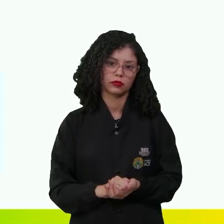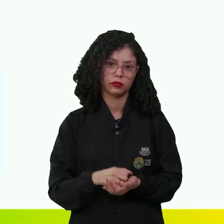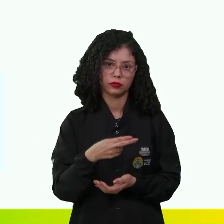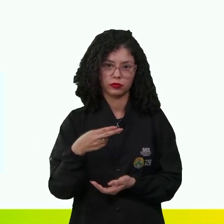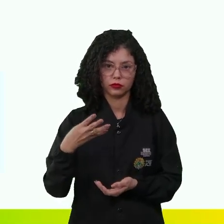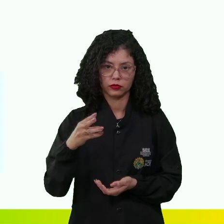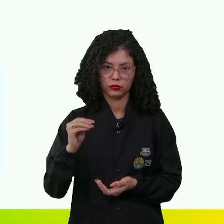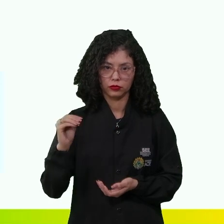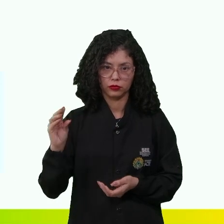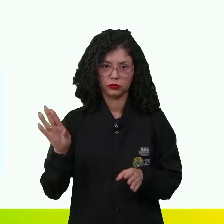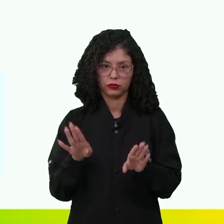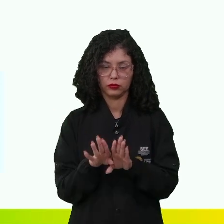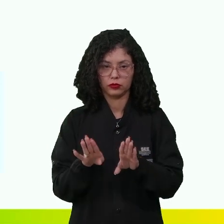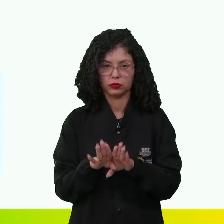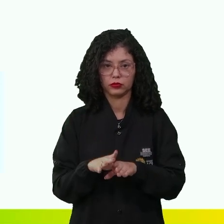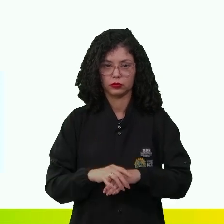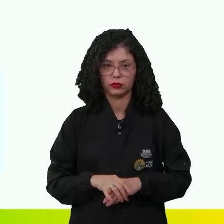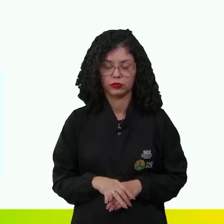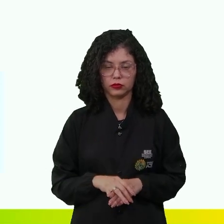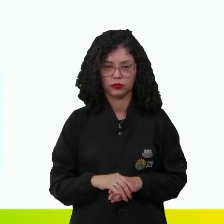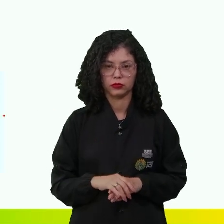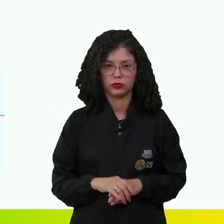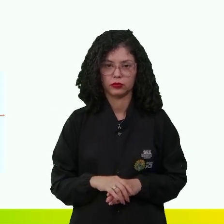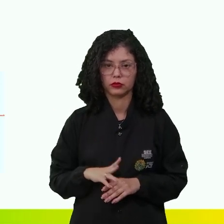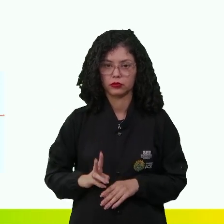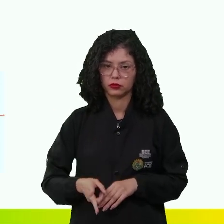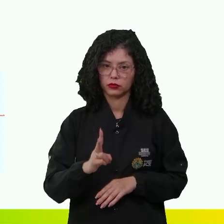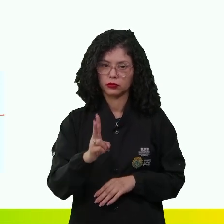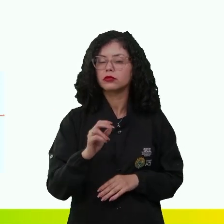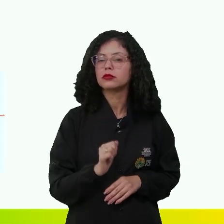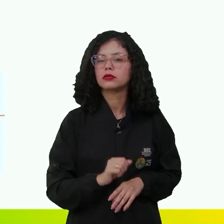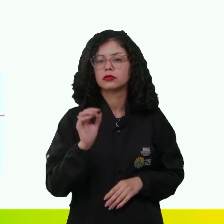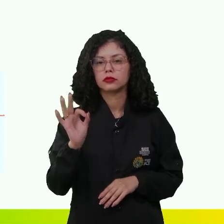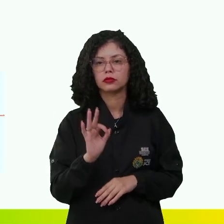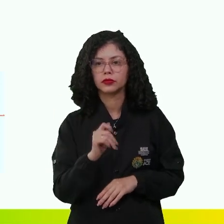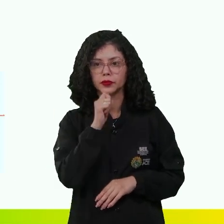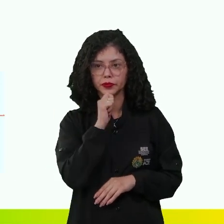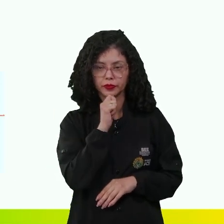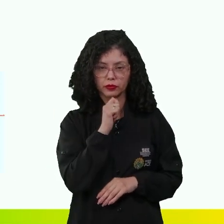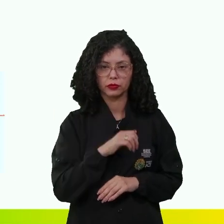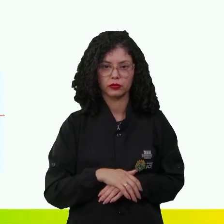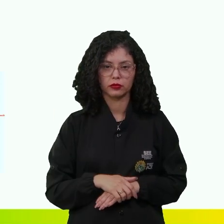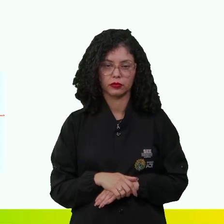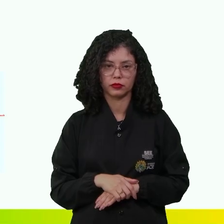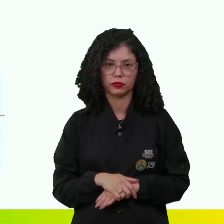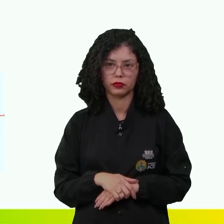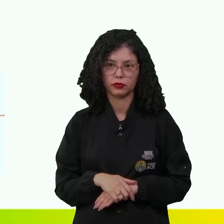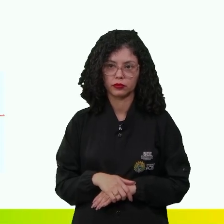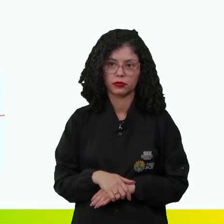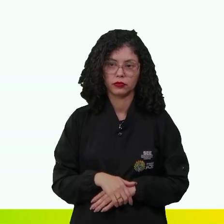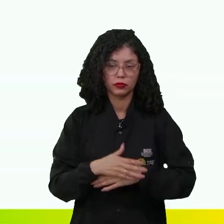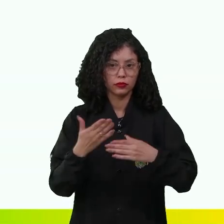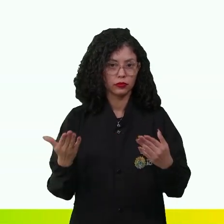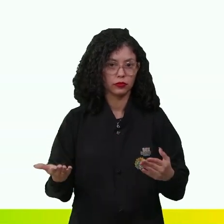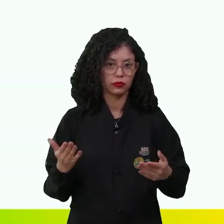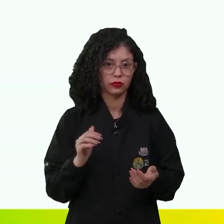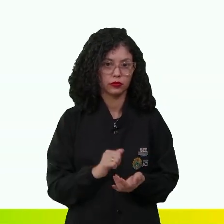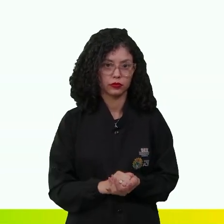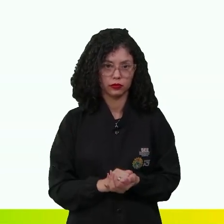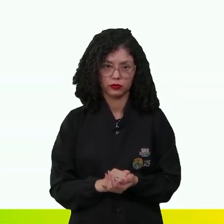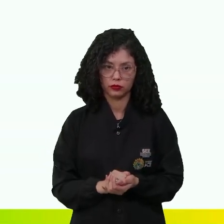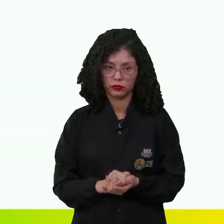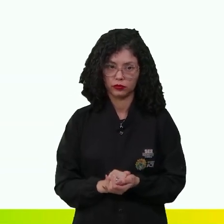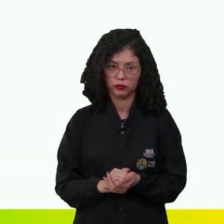igual a 400 também. Achamos a constante de proporcionalidade desse exemplo. E aí, indo